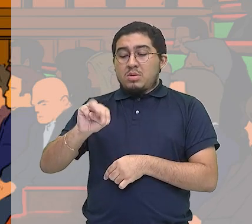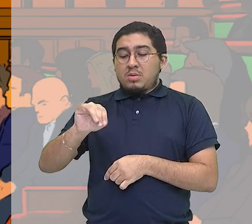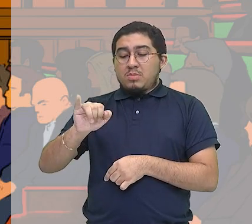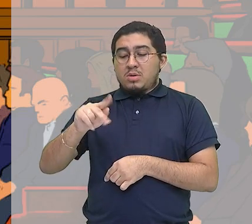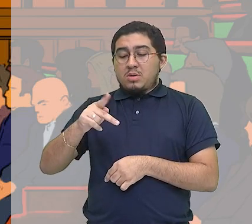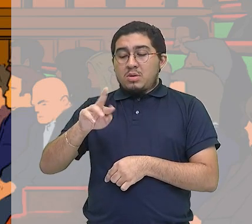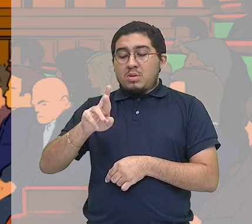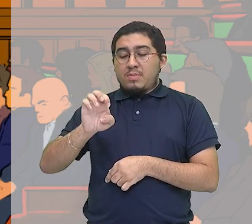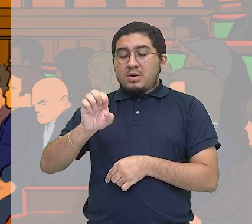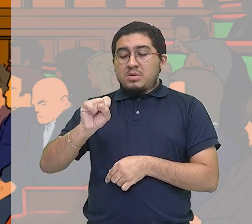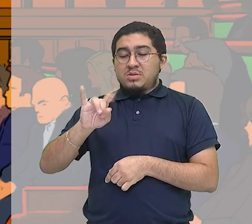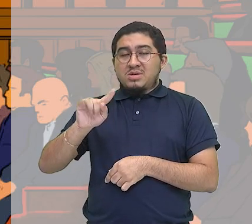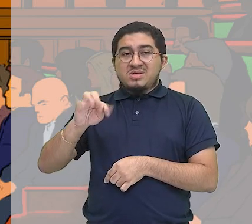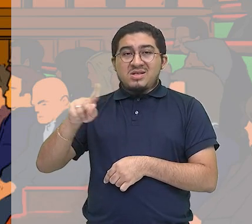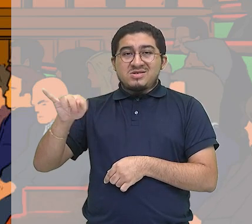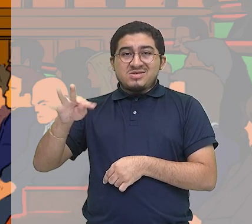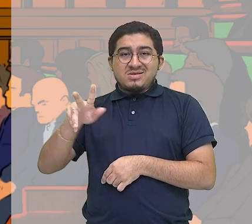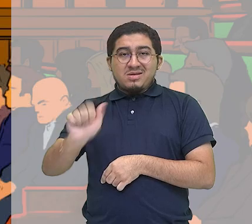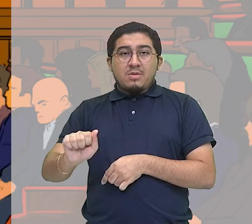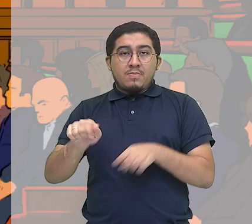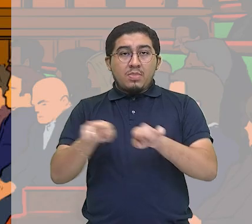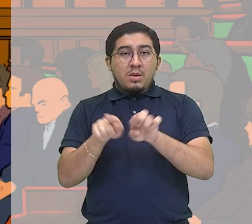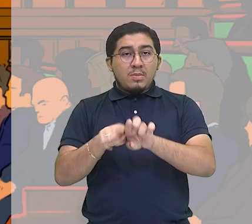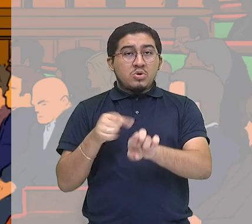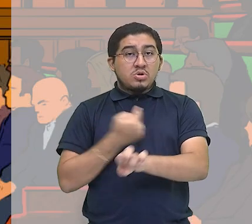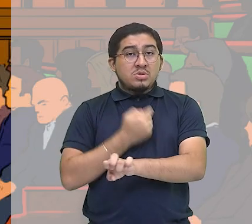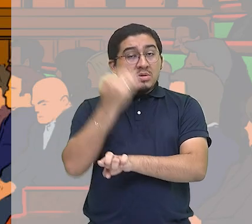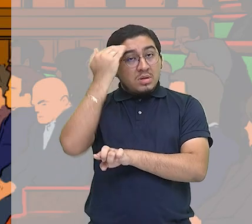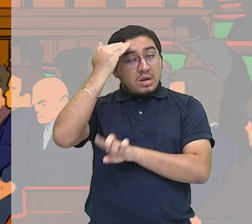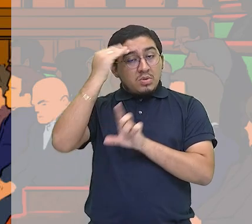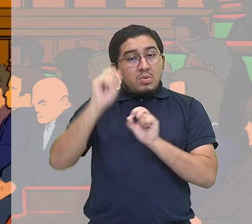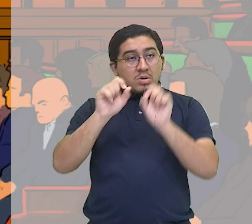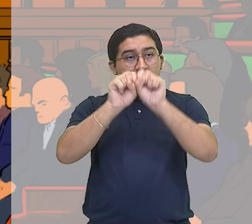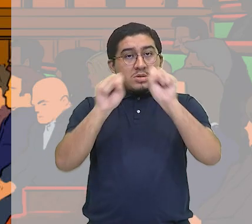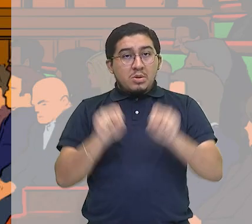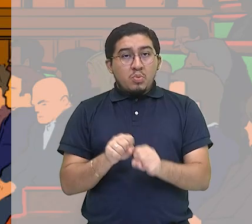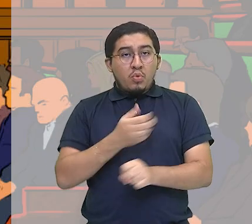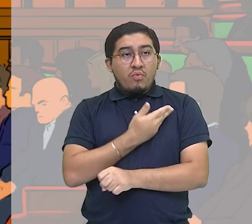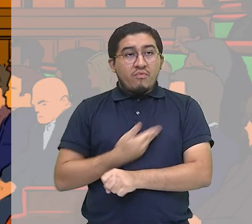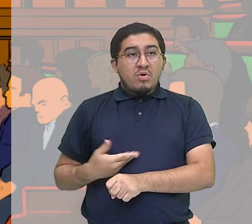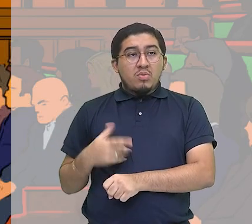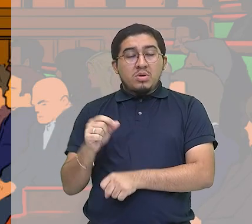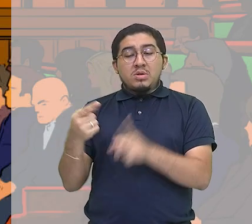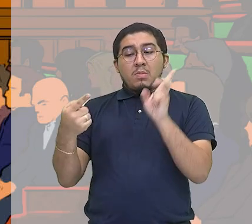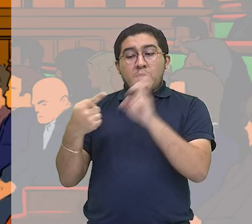semipresidencialista. E, gente, nós entendemos por sistema de governo as diversas maneiras